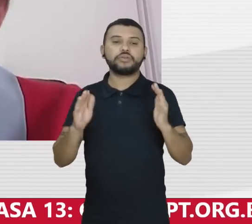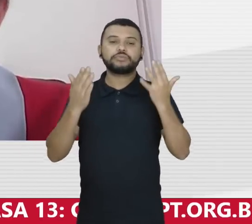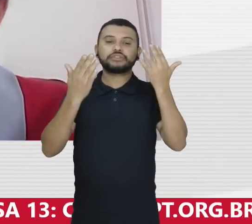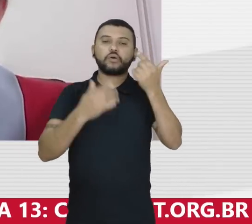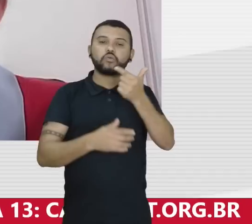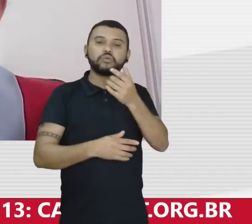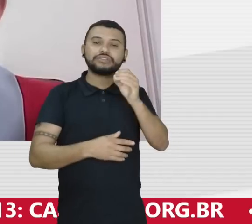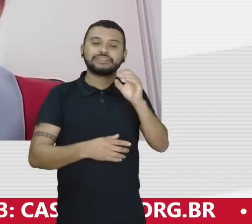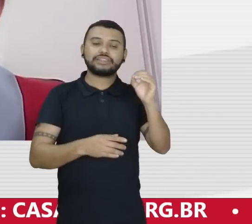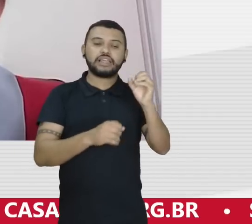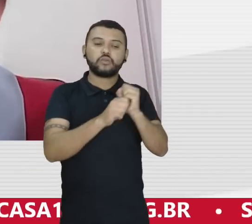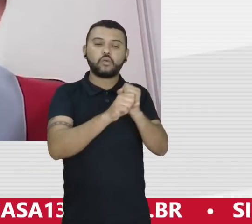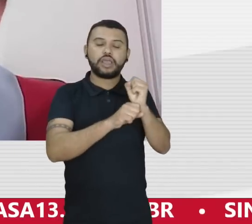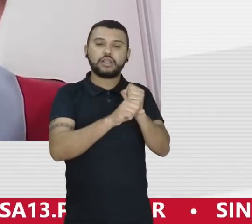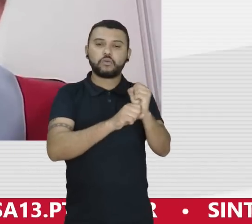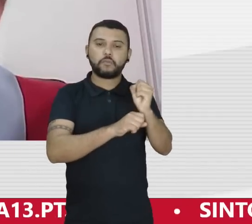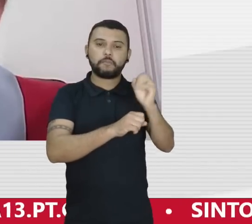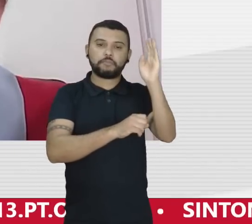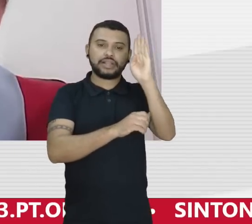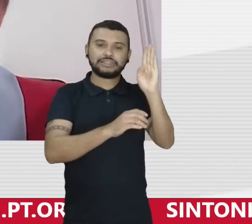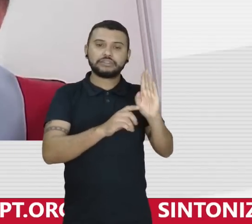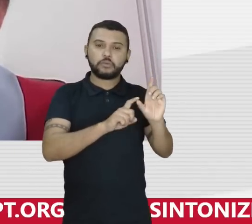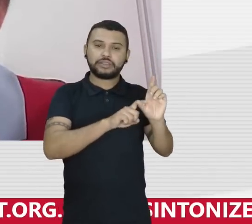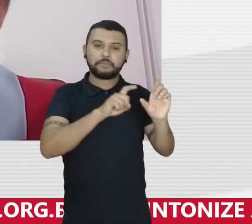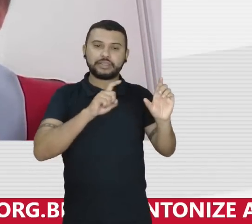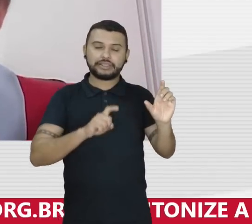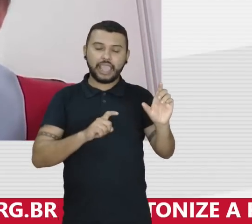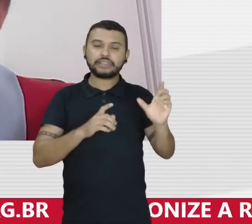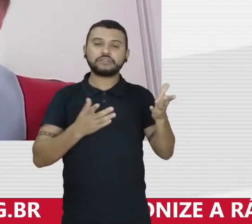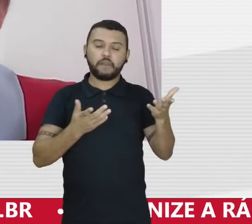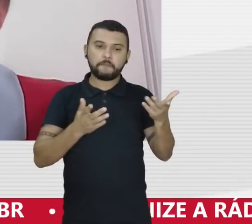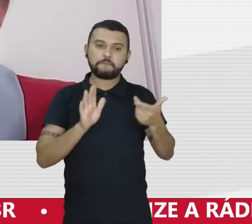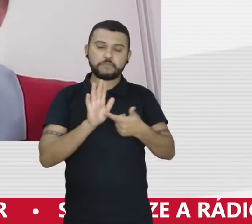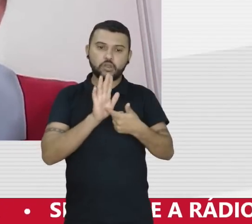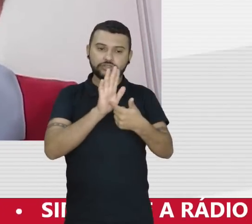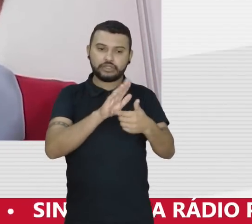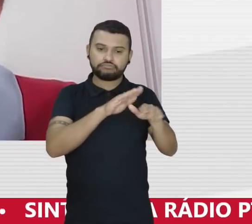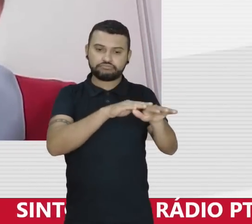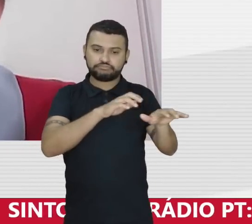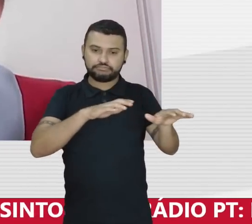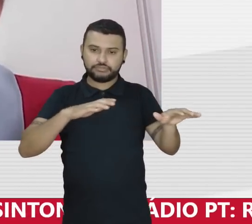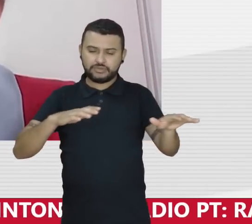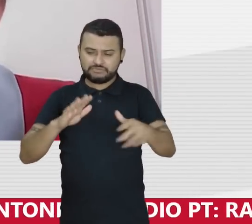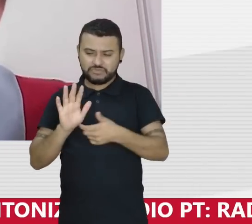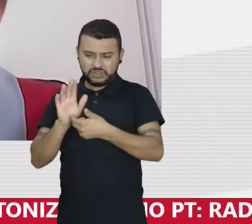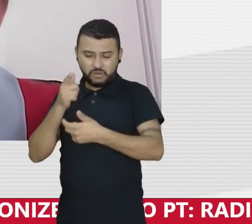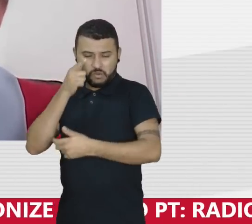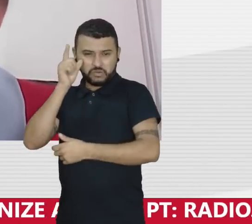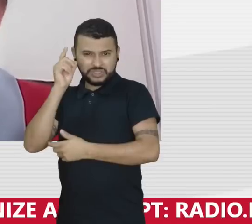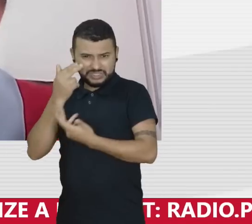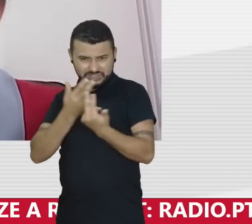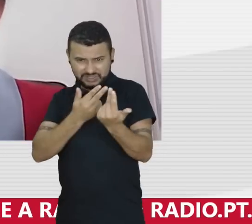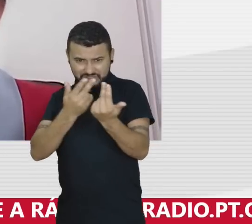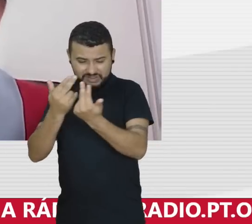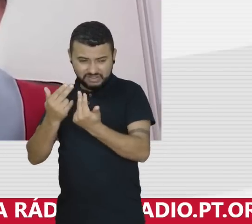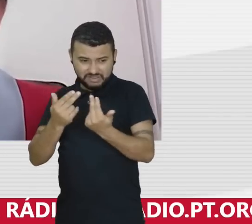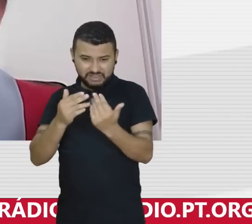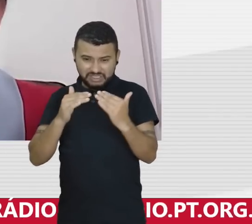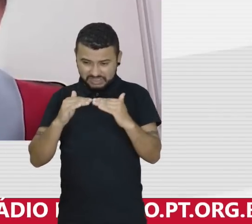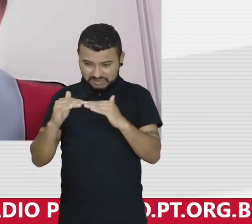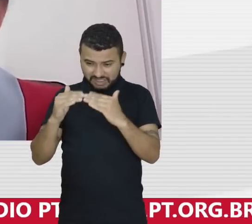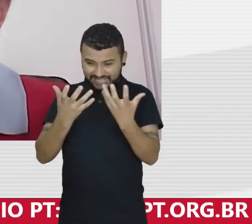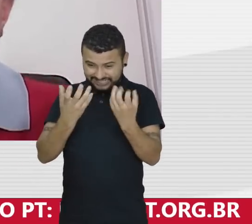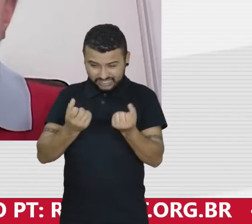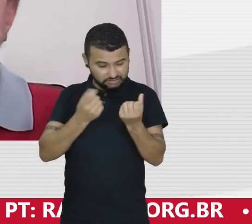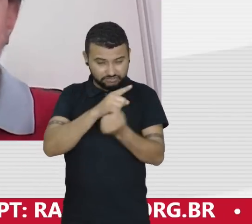bicentenário da independência fossem tocadas dessa forma, com amplo consenso nas Forças